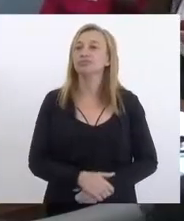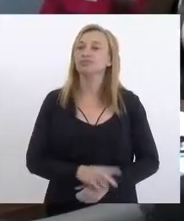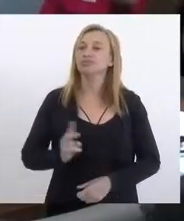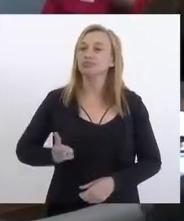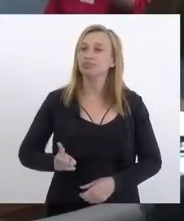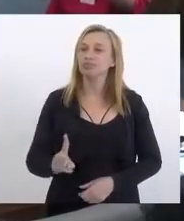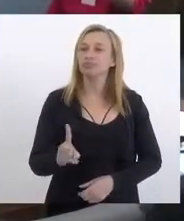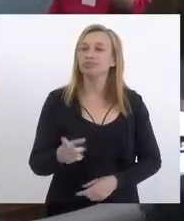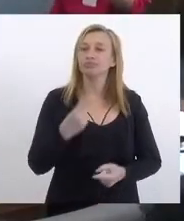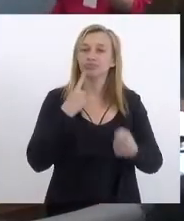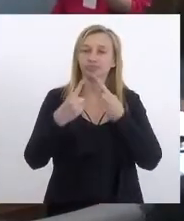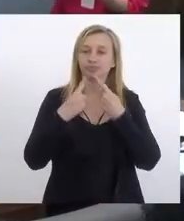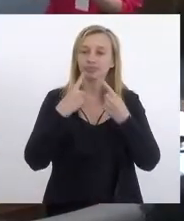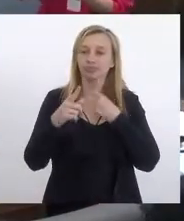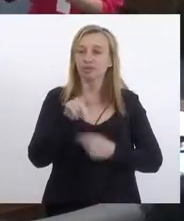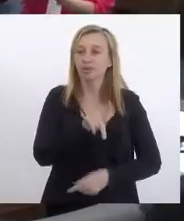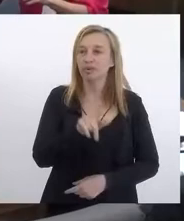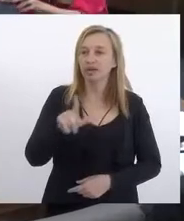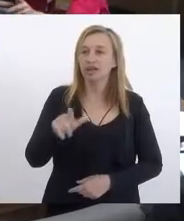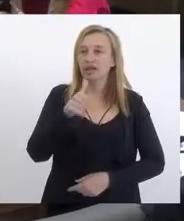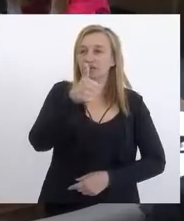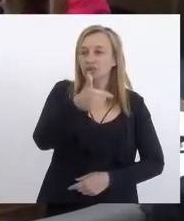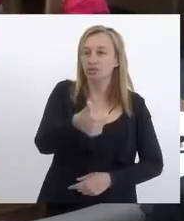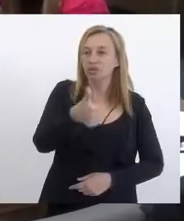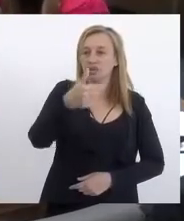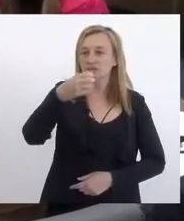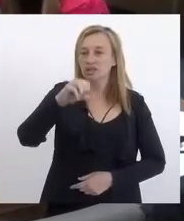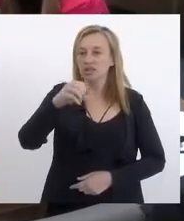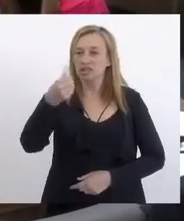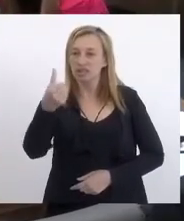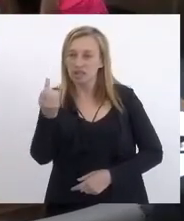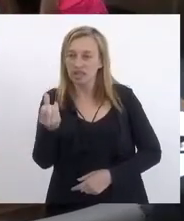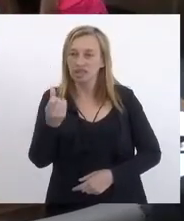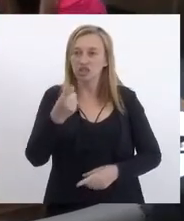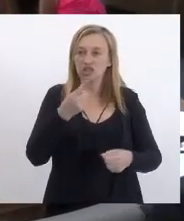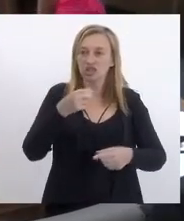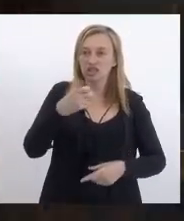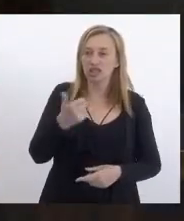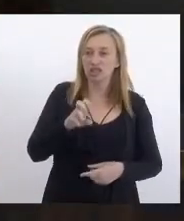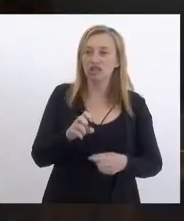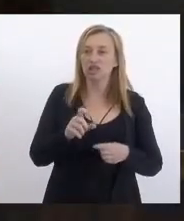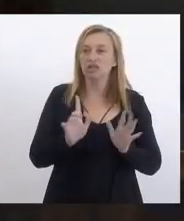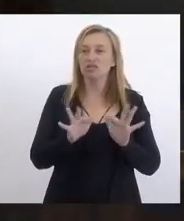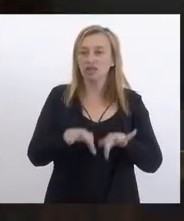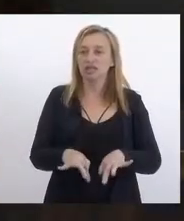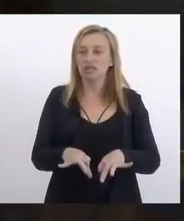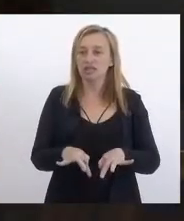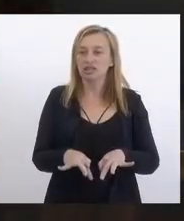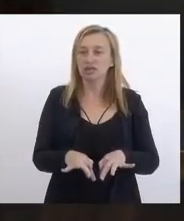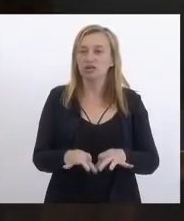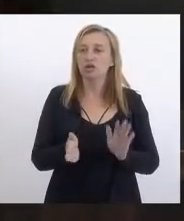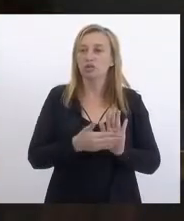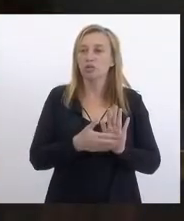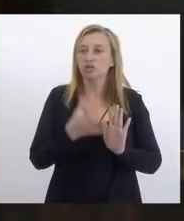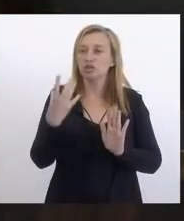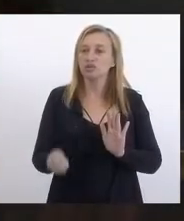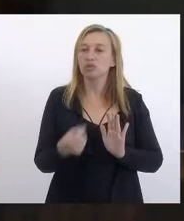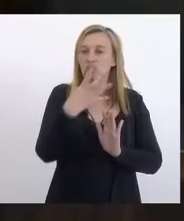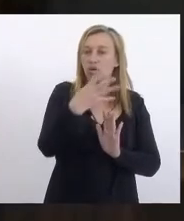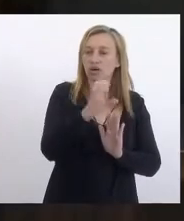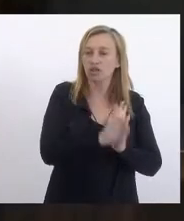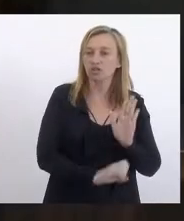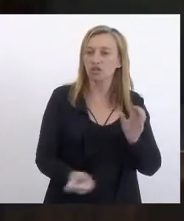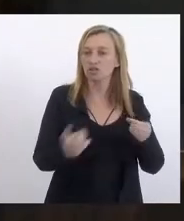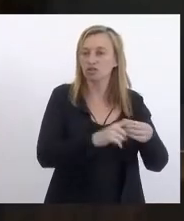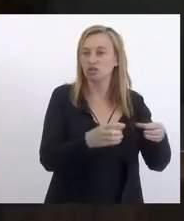Continua em discussão o PL 206-15. Não havendo quem queira discutir, encerrada a discussão, o presidente de proposta recebeu quatro emendas